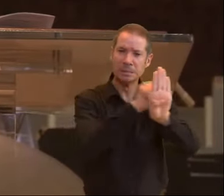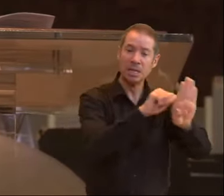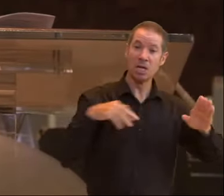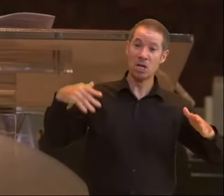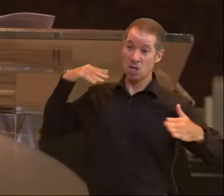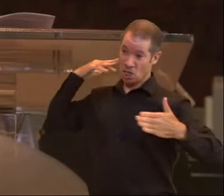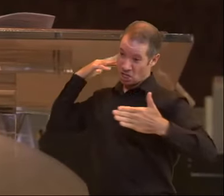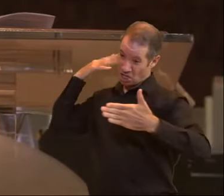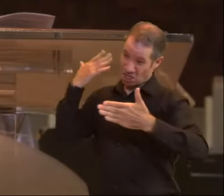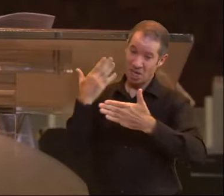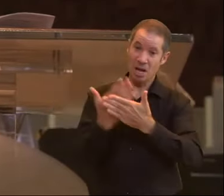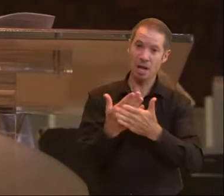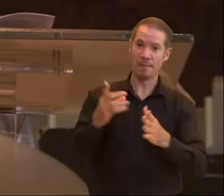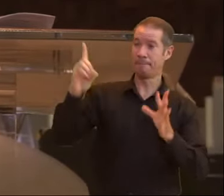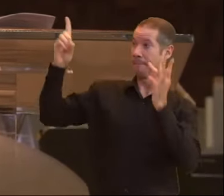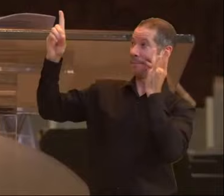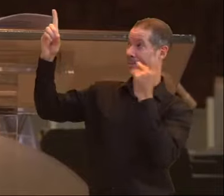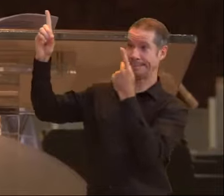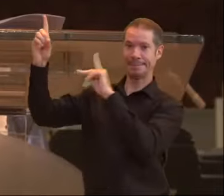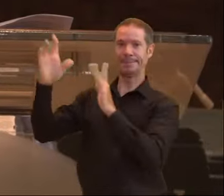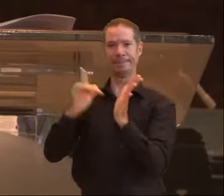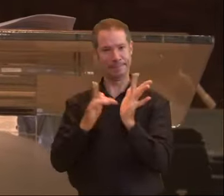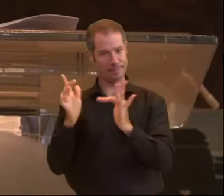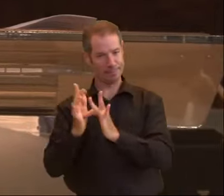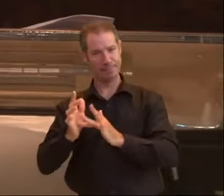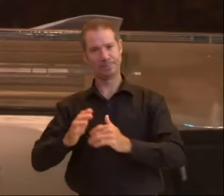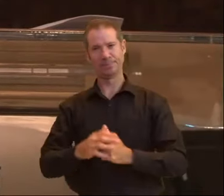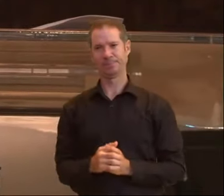aqui hoje, na presença de Jesus?